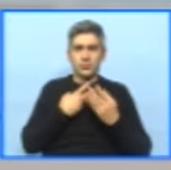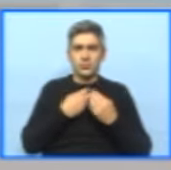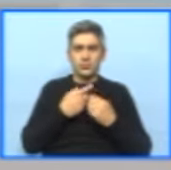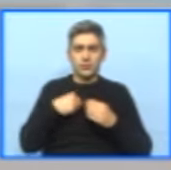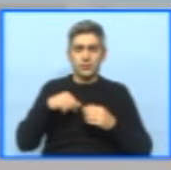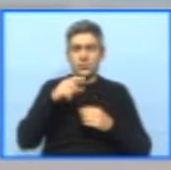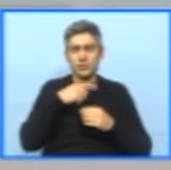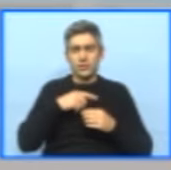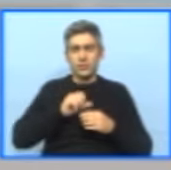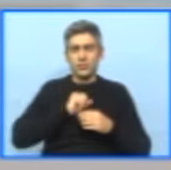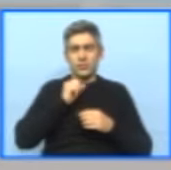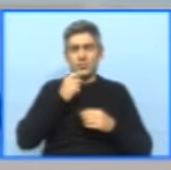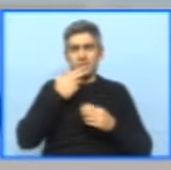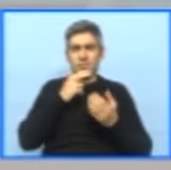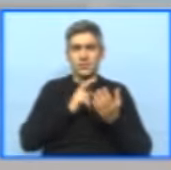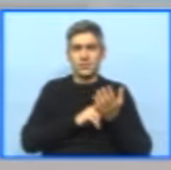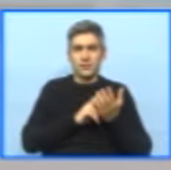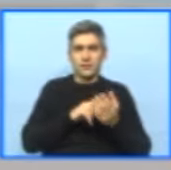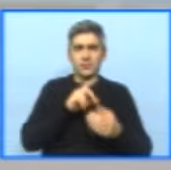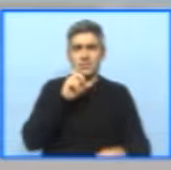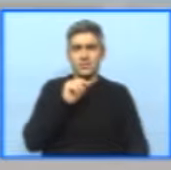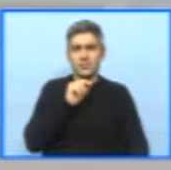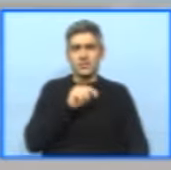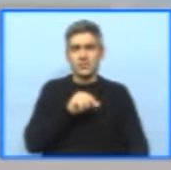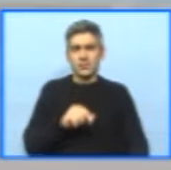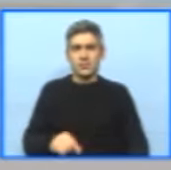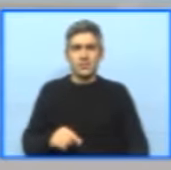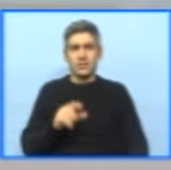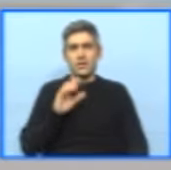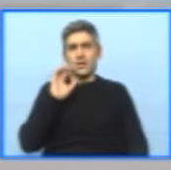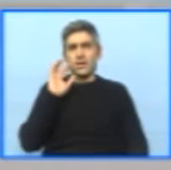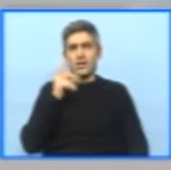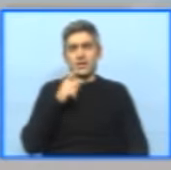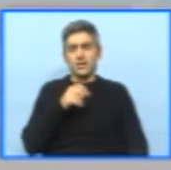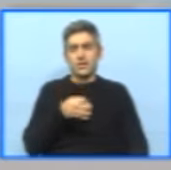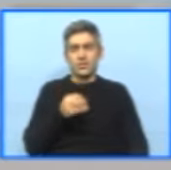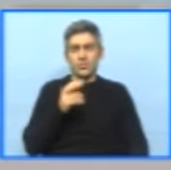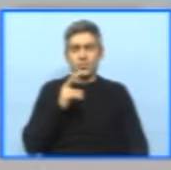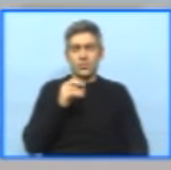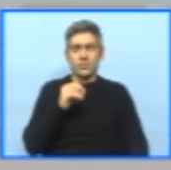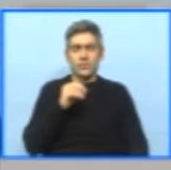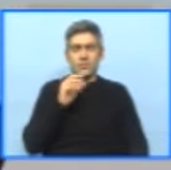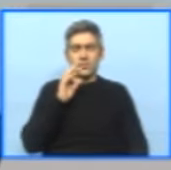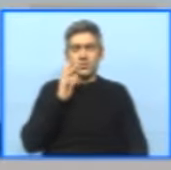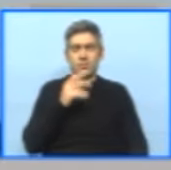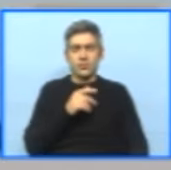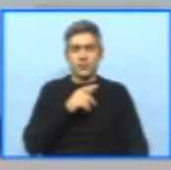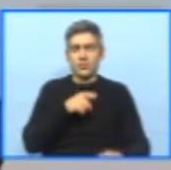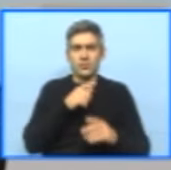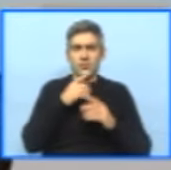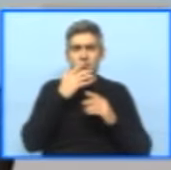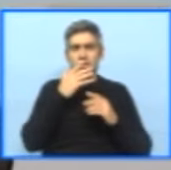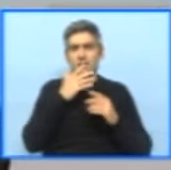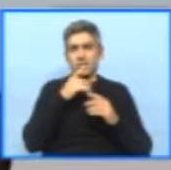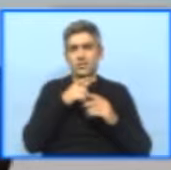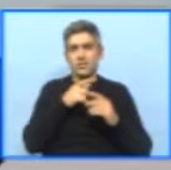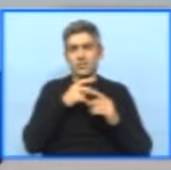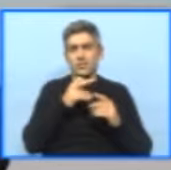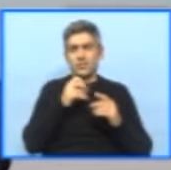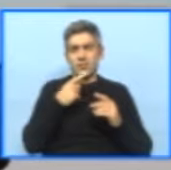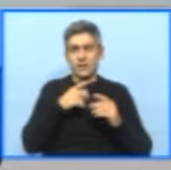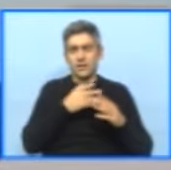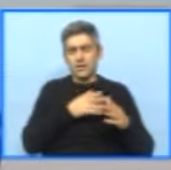nossa verdade. Também aqui, o que é que acontece com este povo? Apesar do povo ter, na sua caminhada,